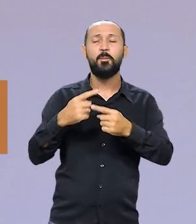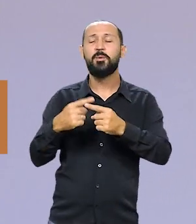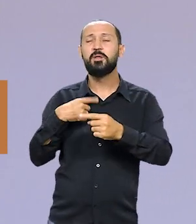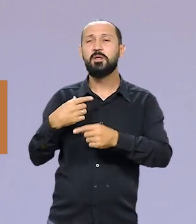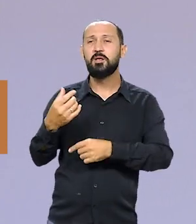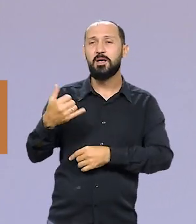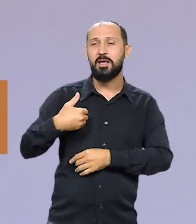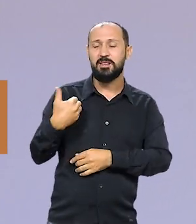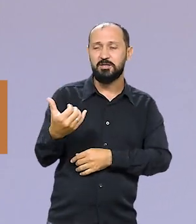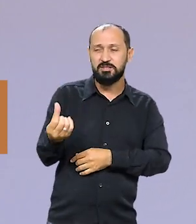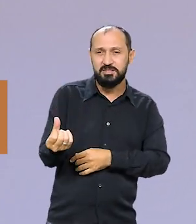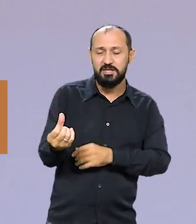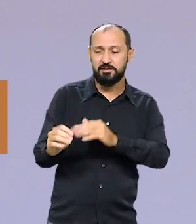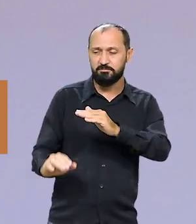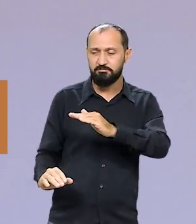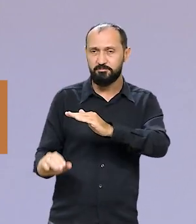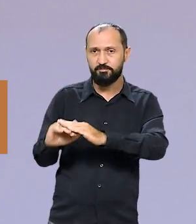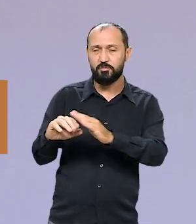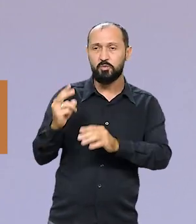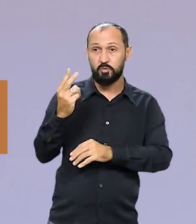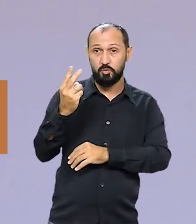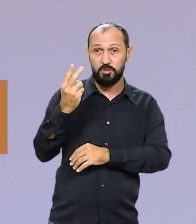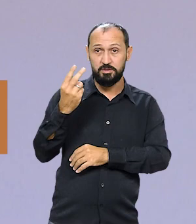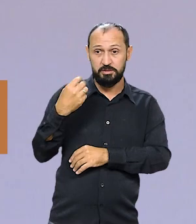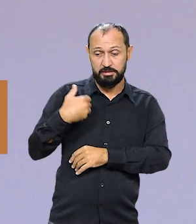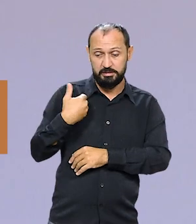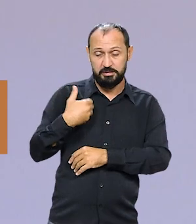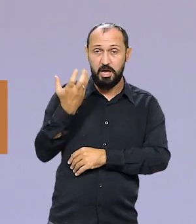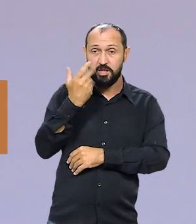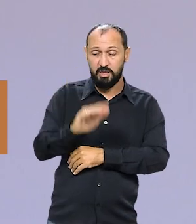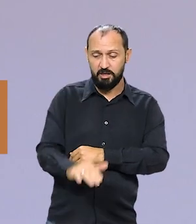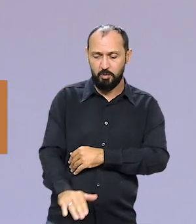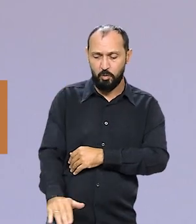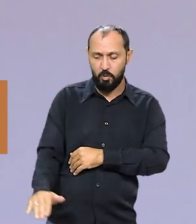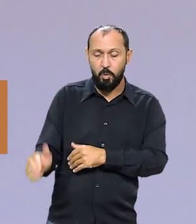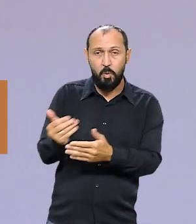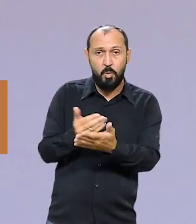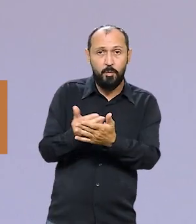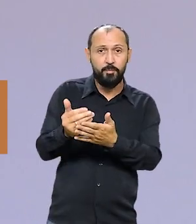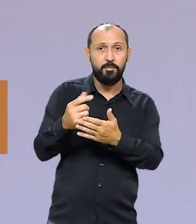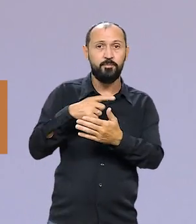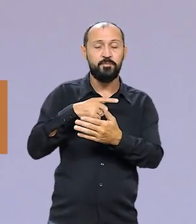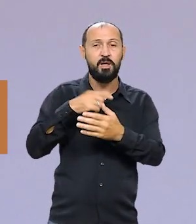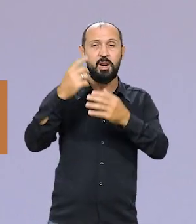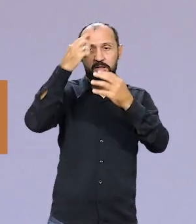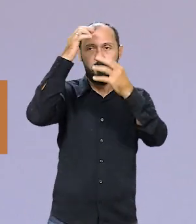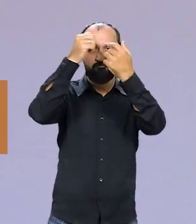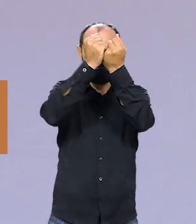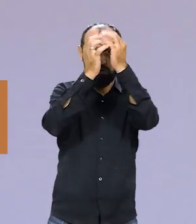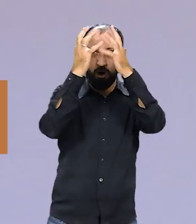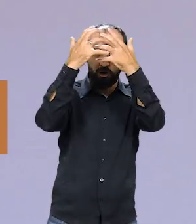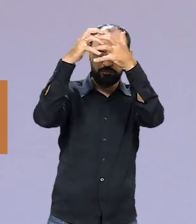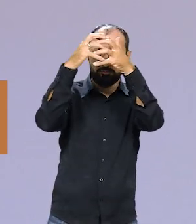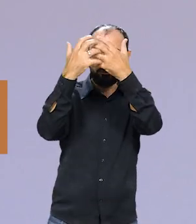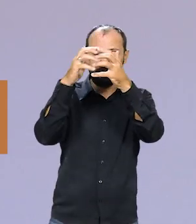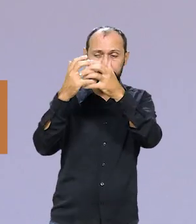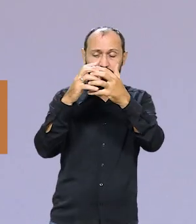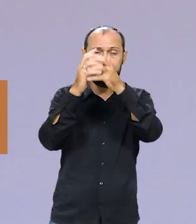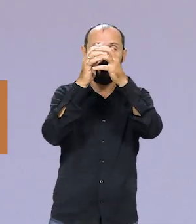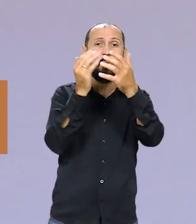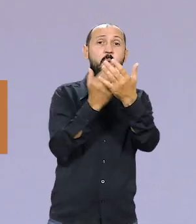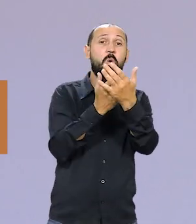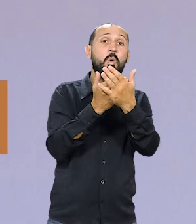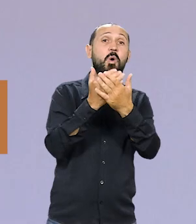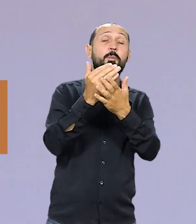primeiros 6 anos, por exemplo, os primeiros 2 anos de vida de uma criança, ela tem mais que o dobro de neurônios que um adulto. Os